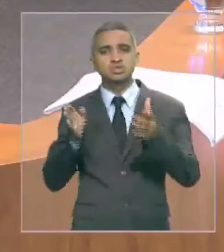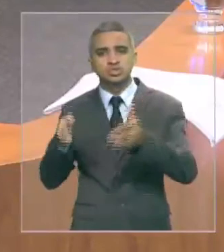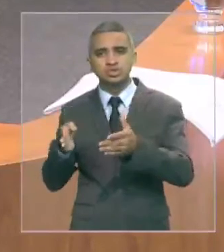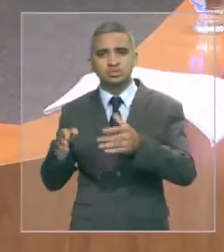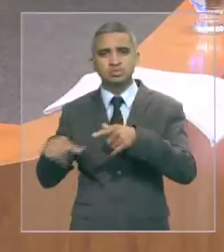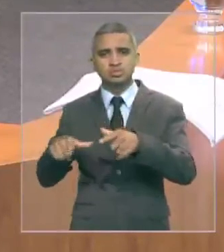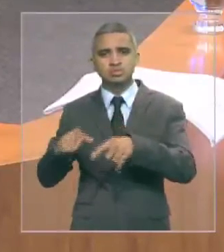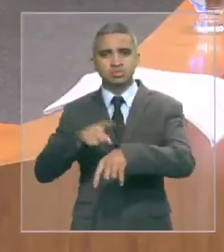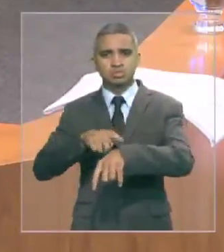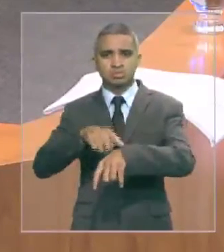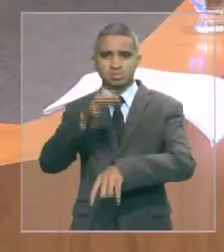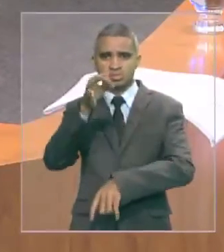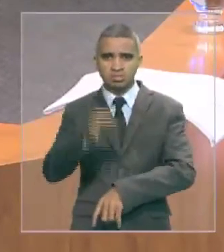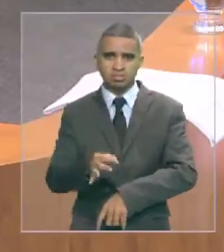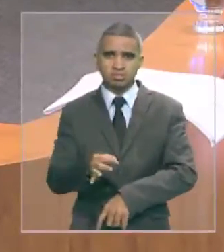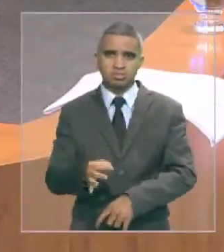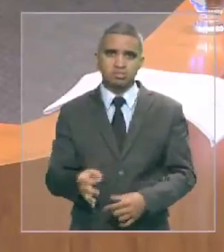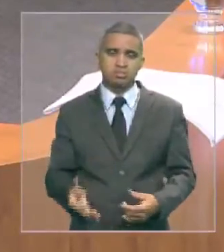Então,